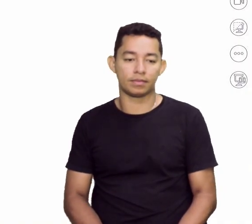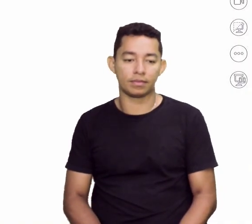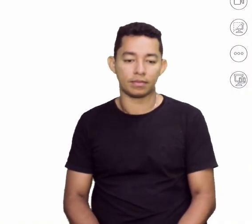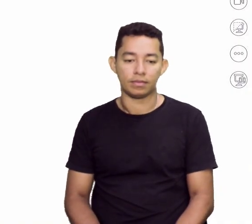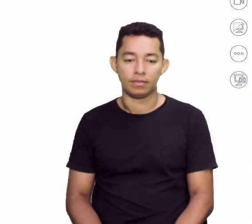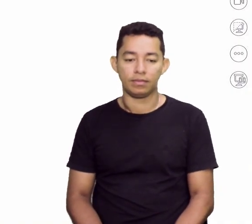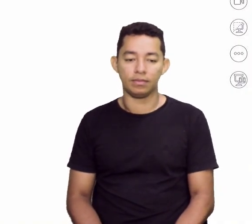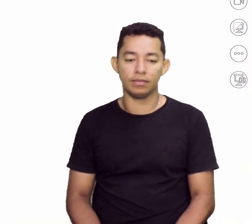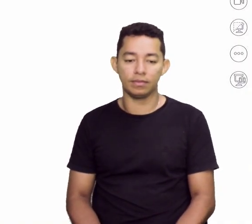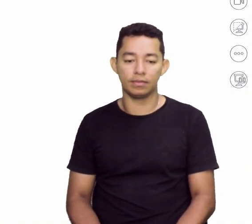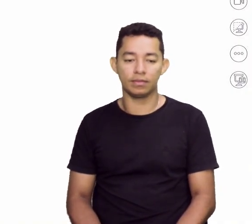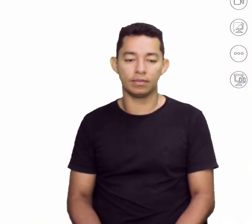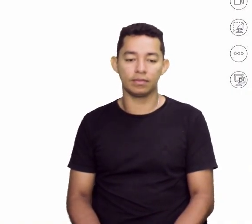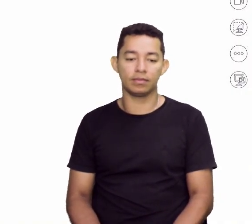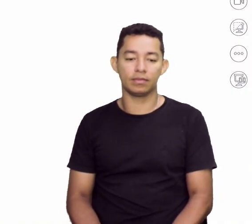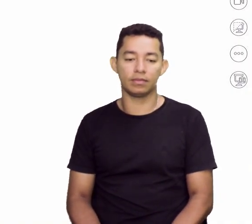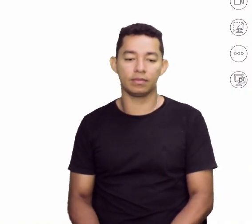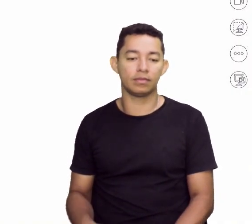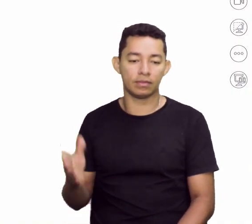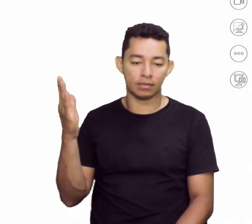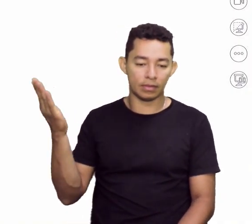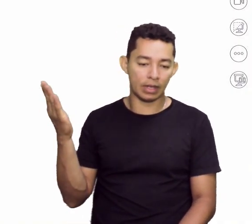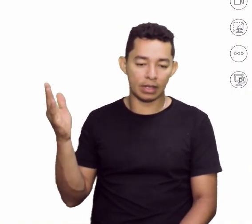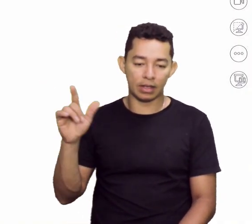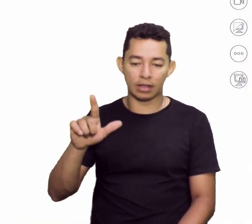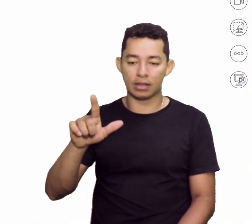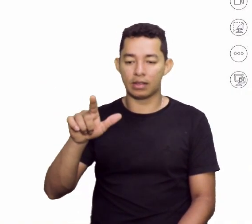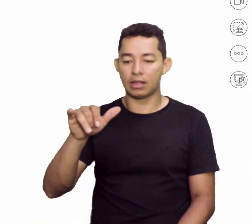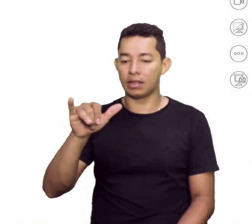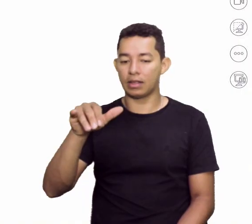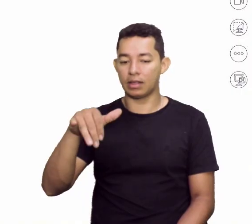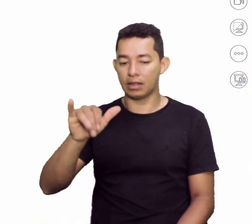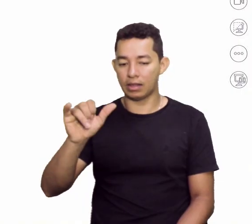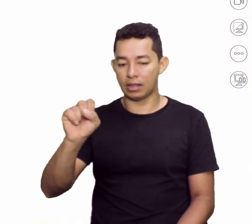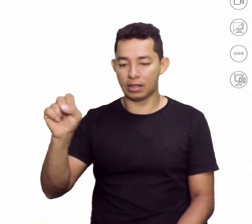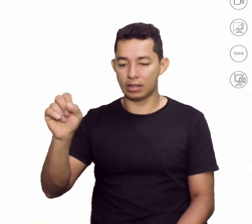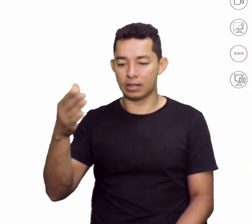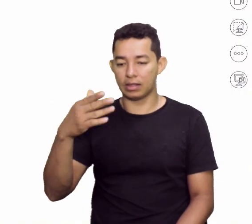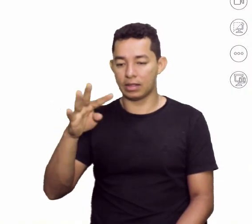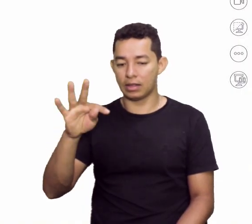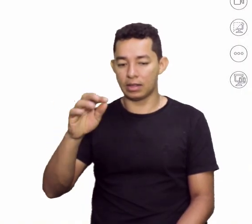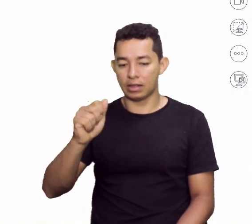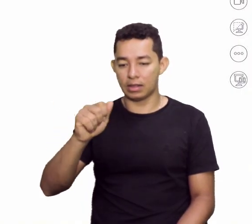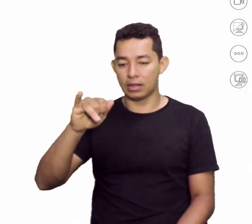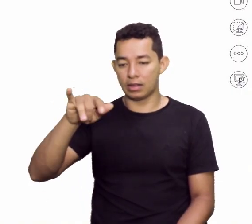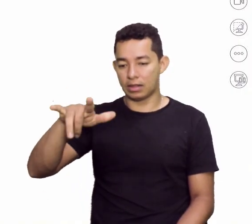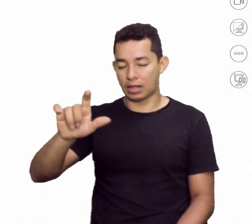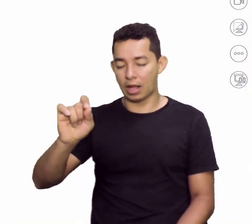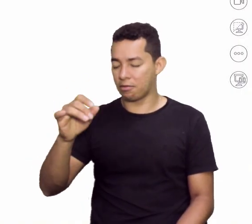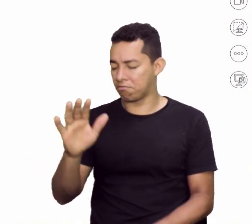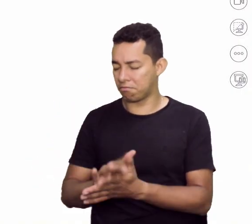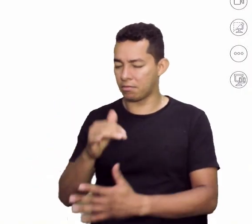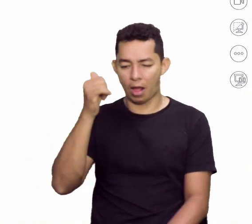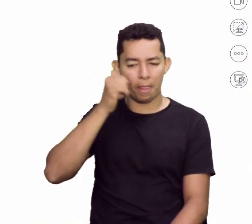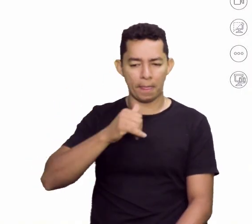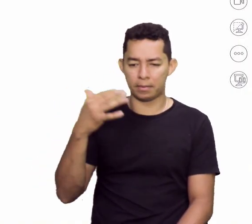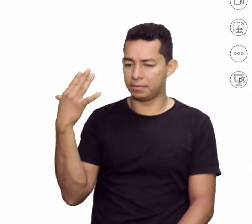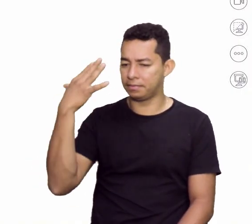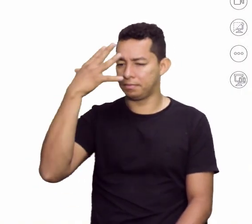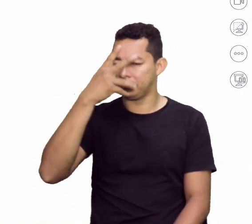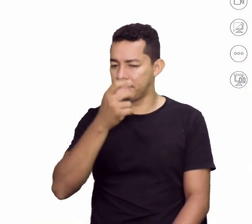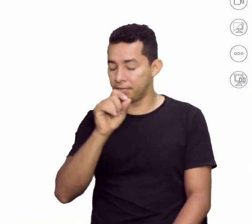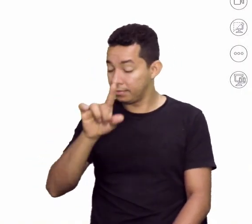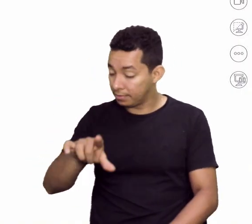é a verdadeira Liz Taylor, tá? Uma mulher lindíssima que foi escolhida a dedo para fazer